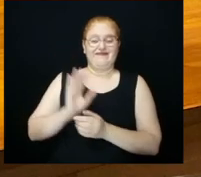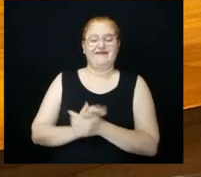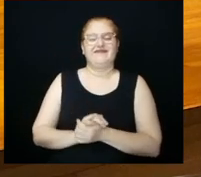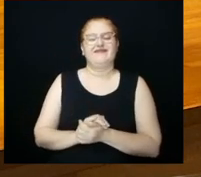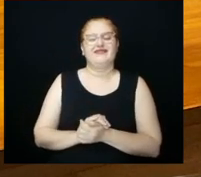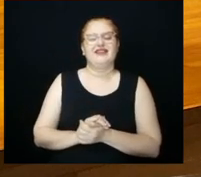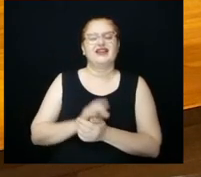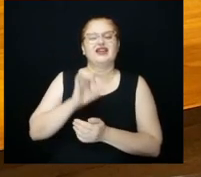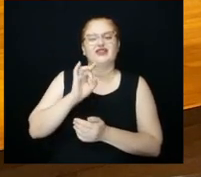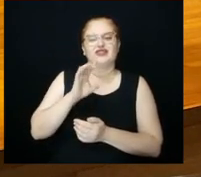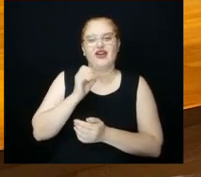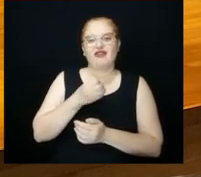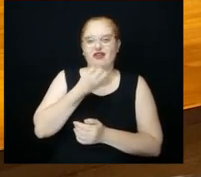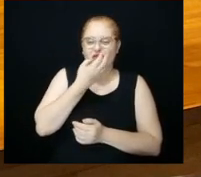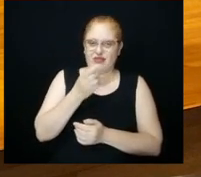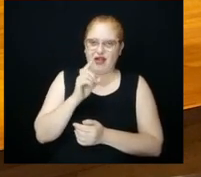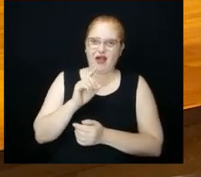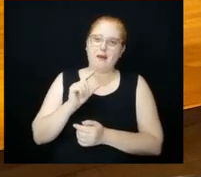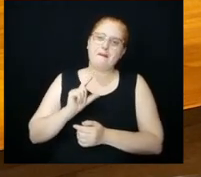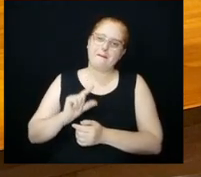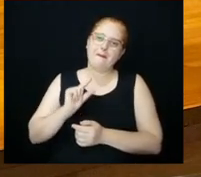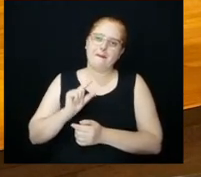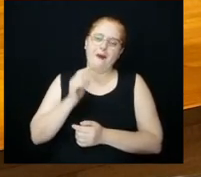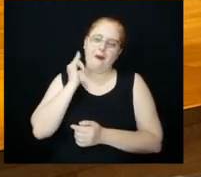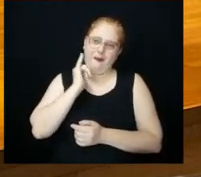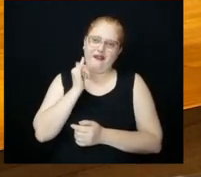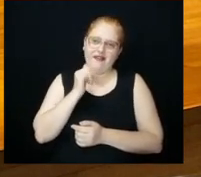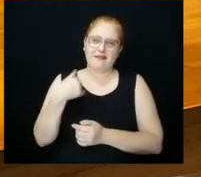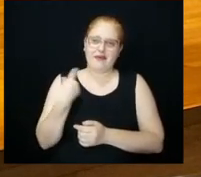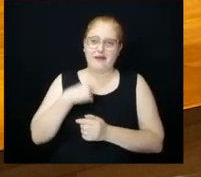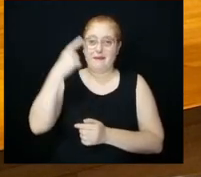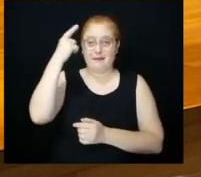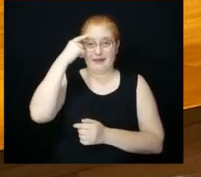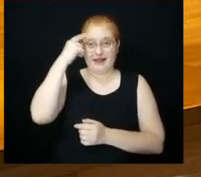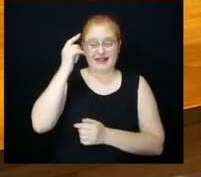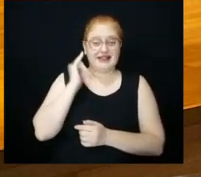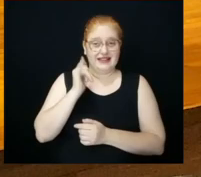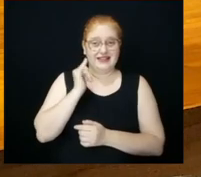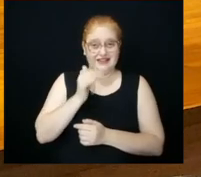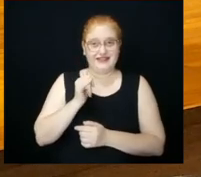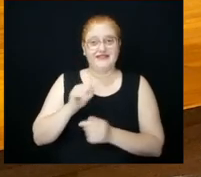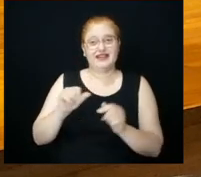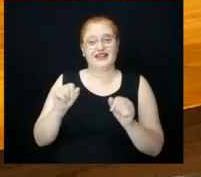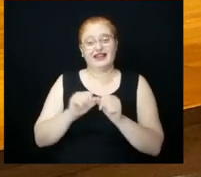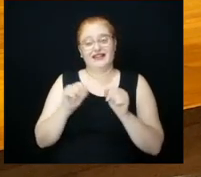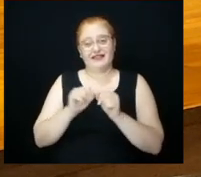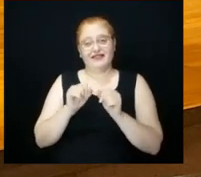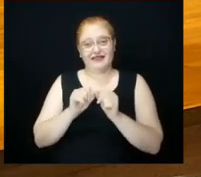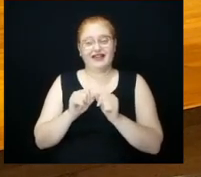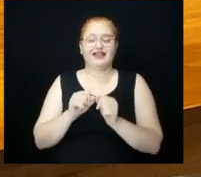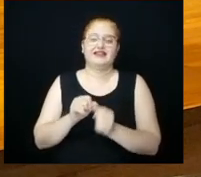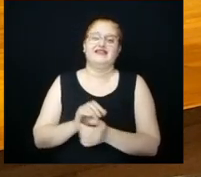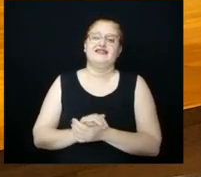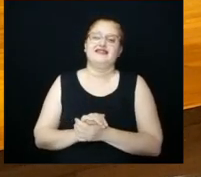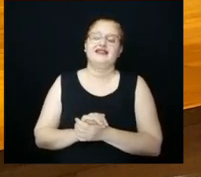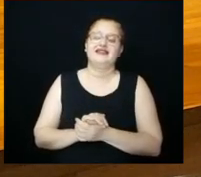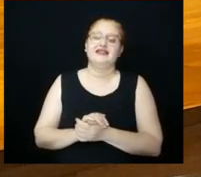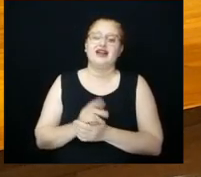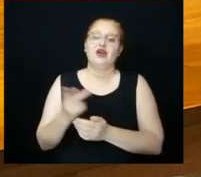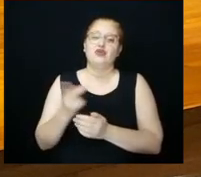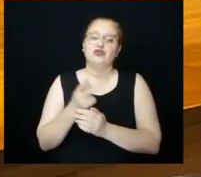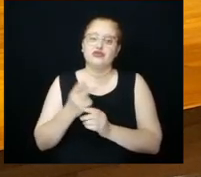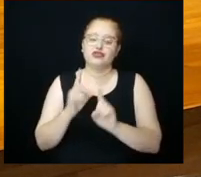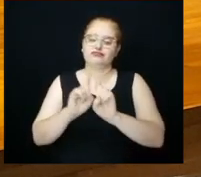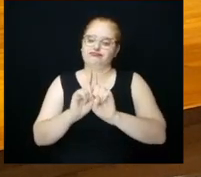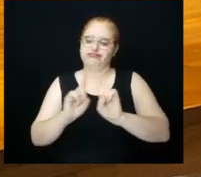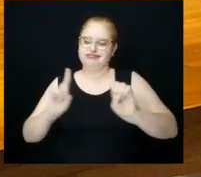gente pensar, né, aqui essa narrativa que ela faz com a americana. É, eles acabam se